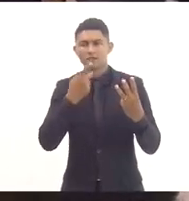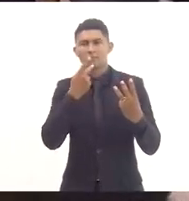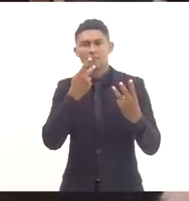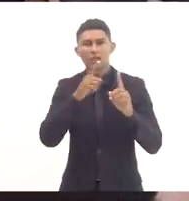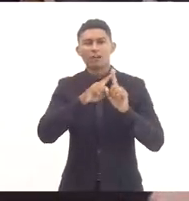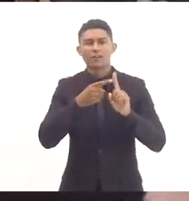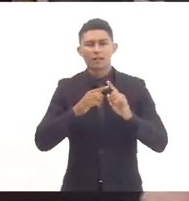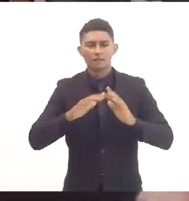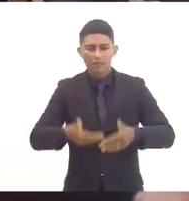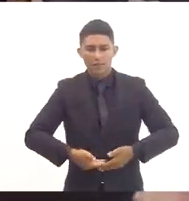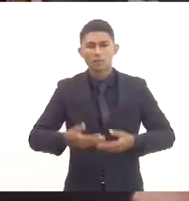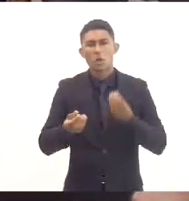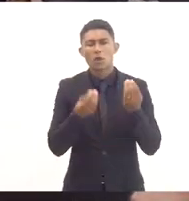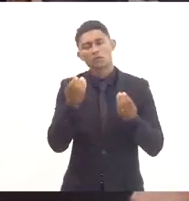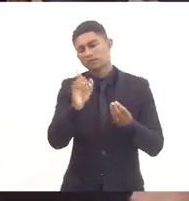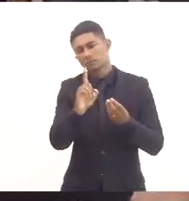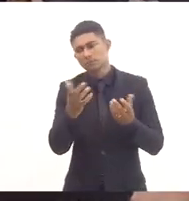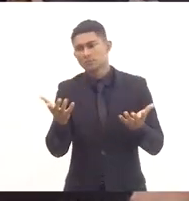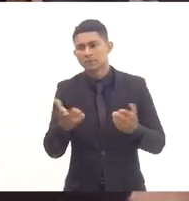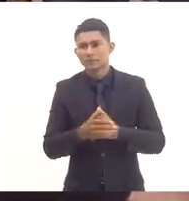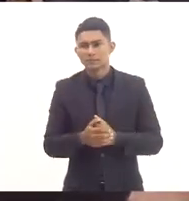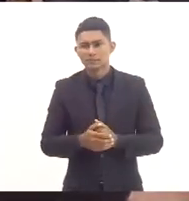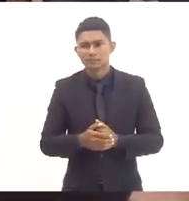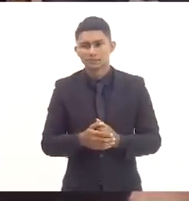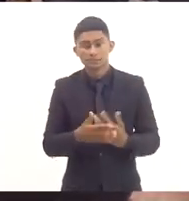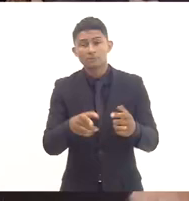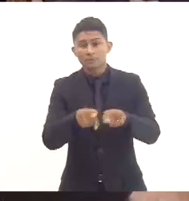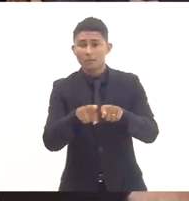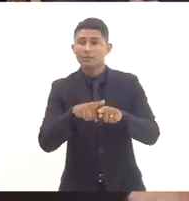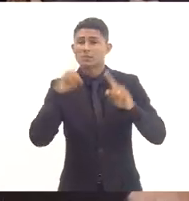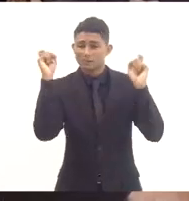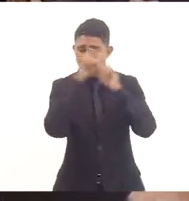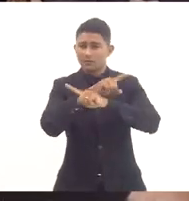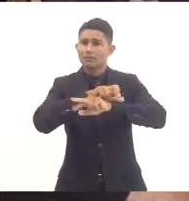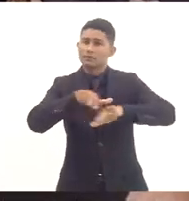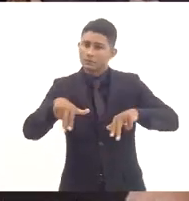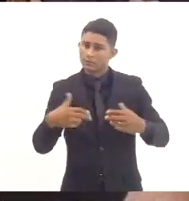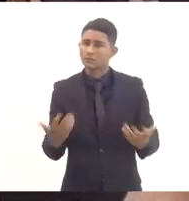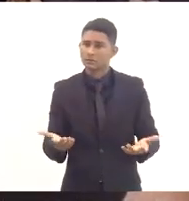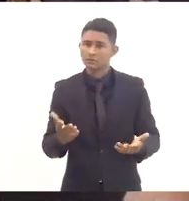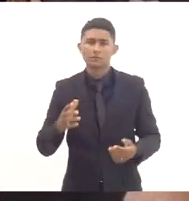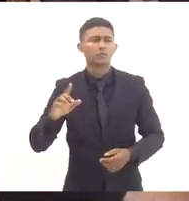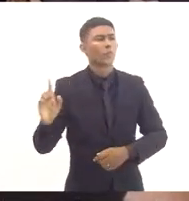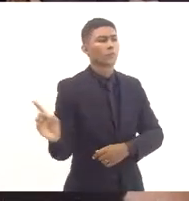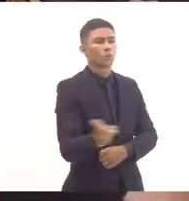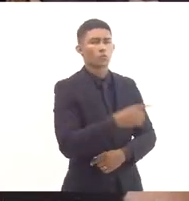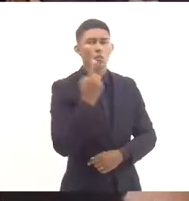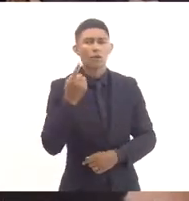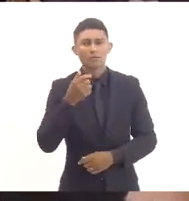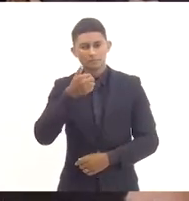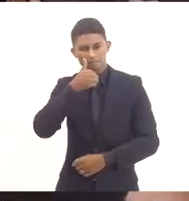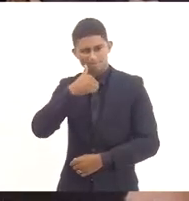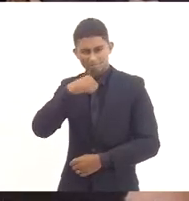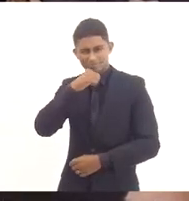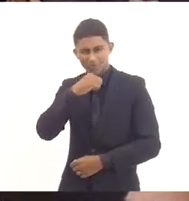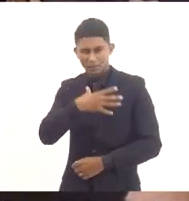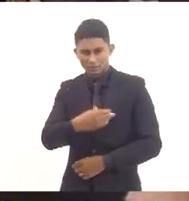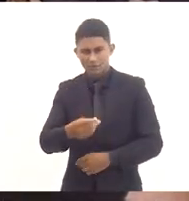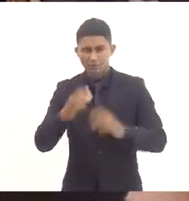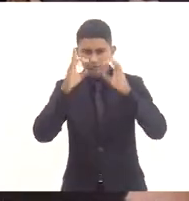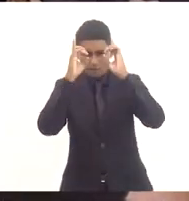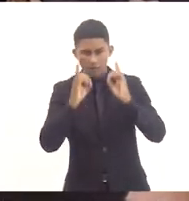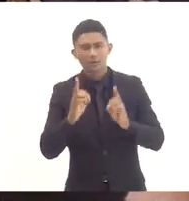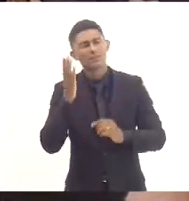gestação é de como tá sendo a dificuldade que todas nós Mães de pessoas com deficiência a gente